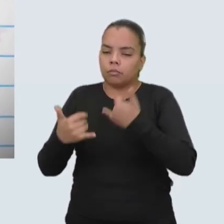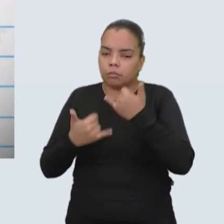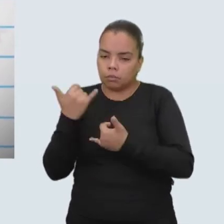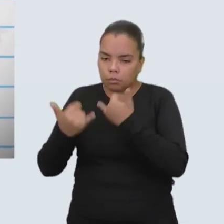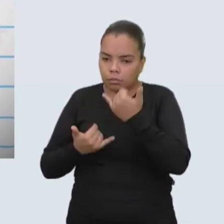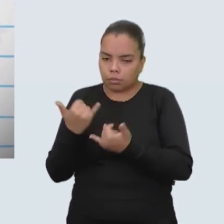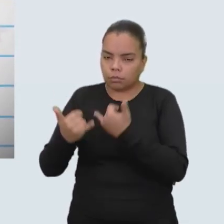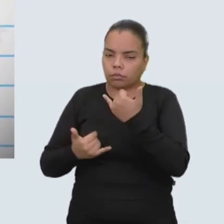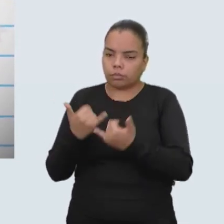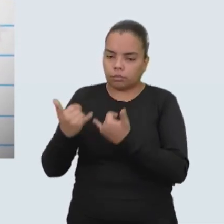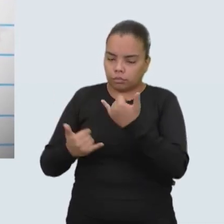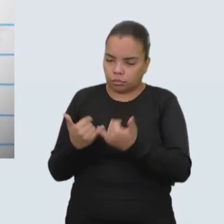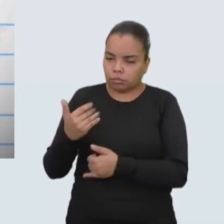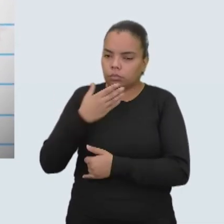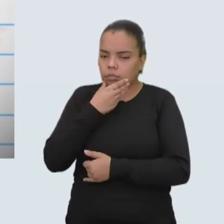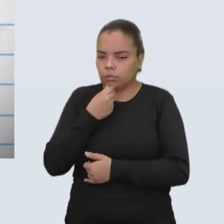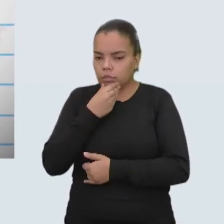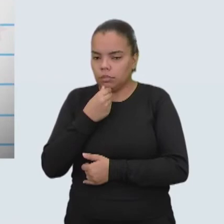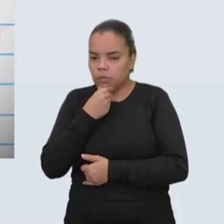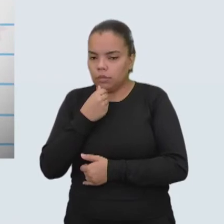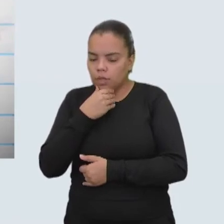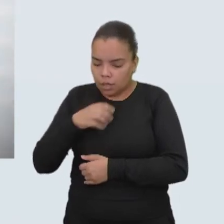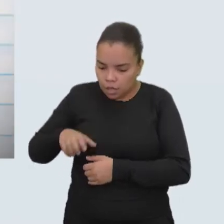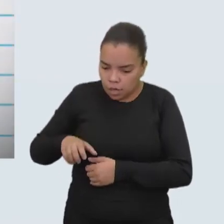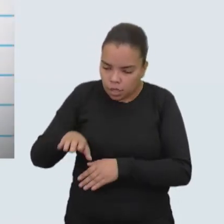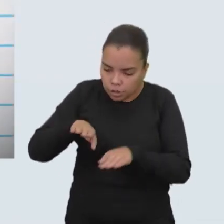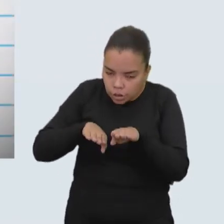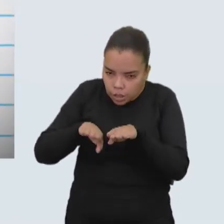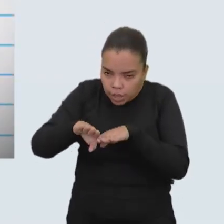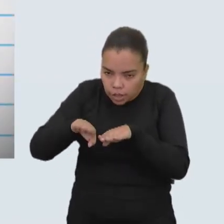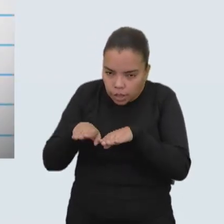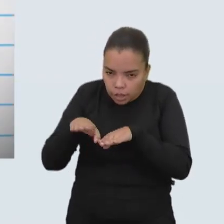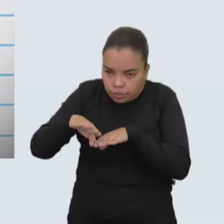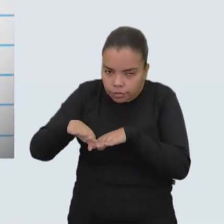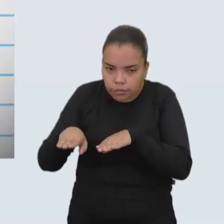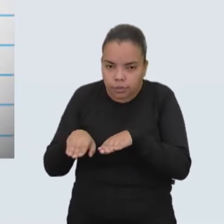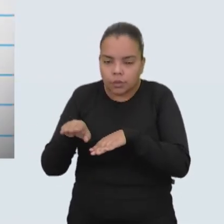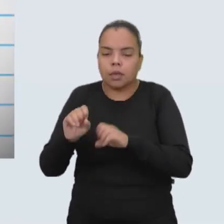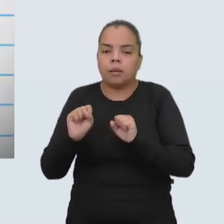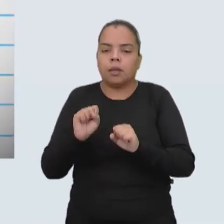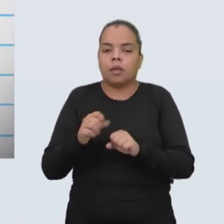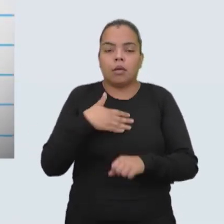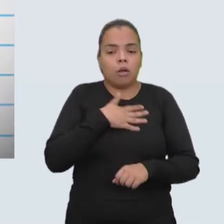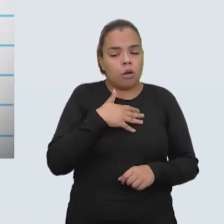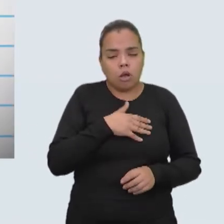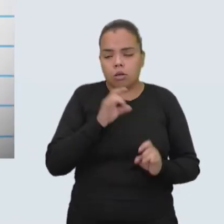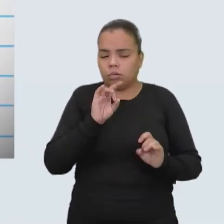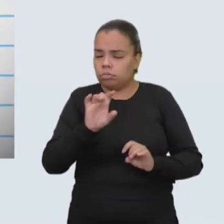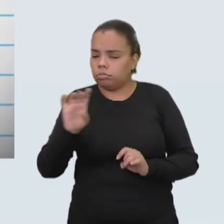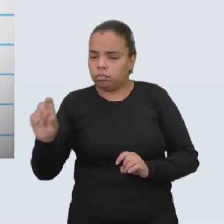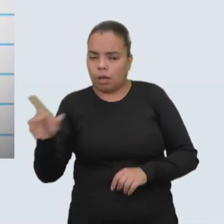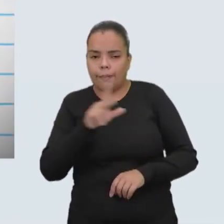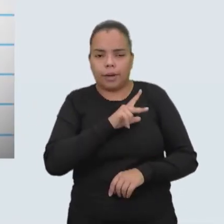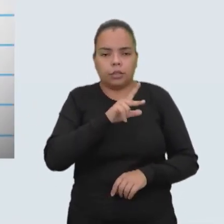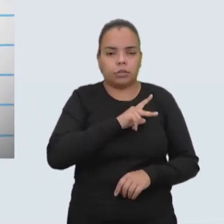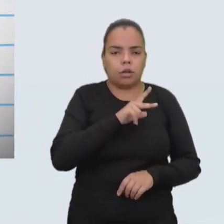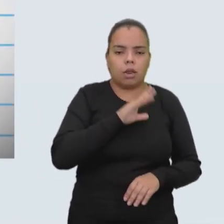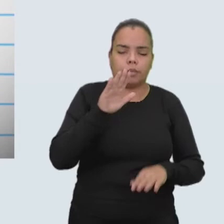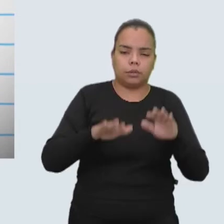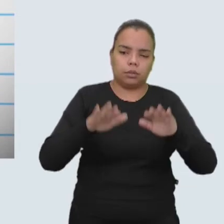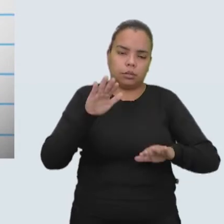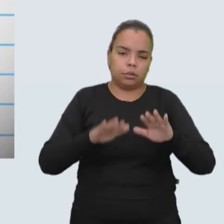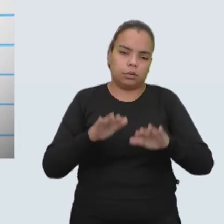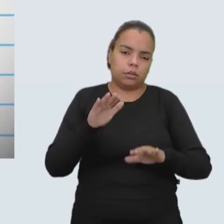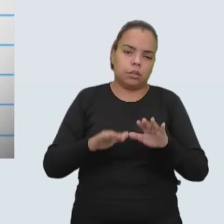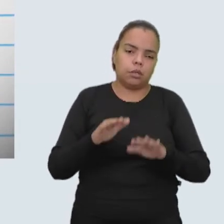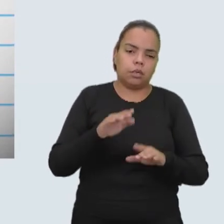sociais relacionando-se ao conceito de gênero anteriormente exposto. No entanto, há um consenso de que na maioria das sociedades